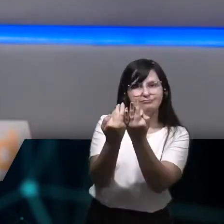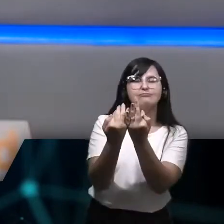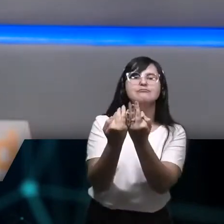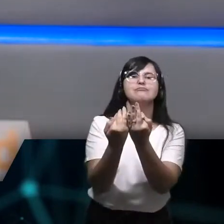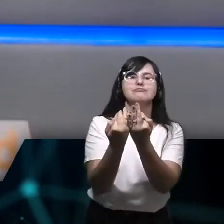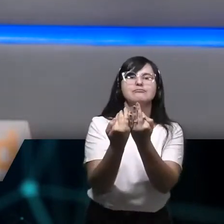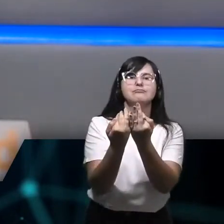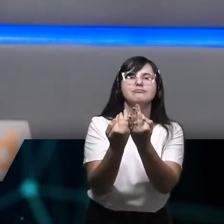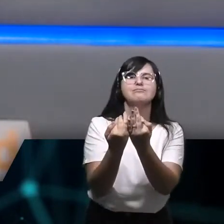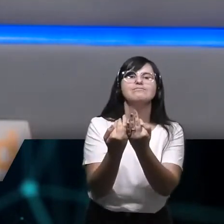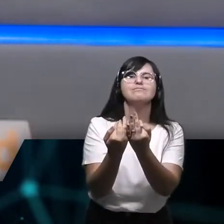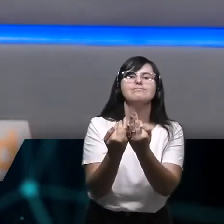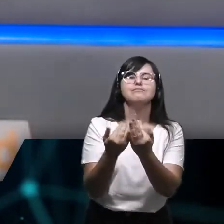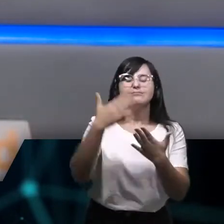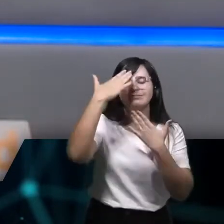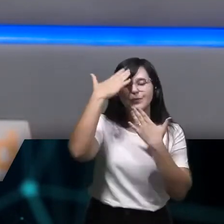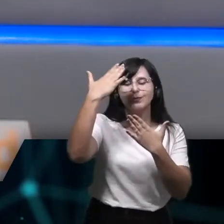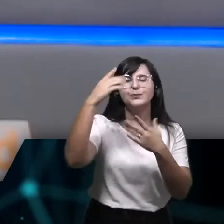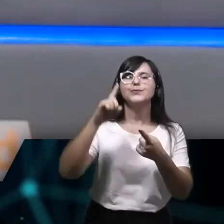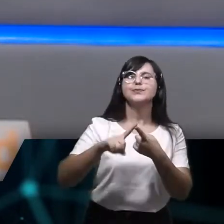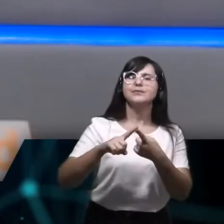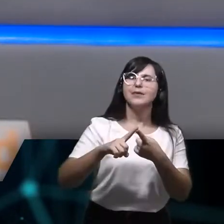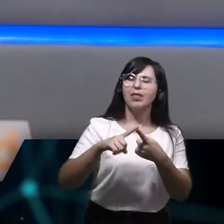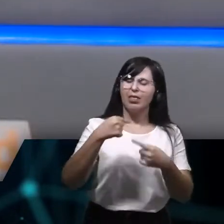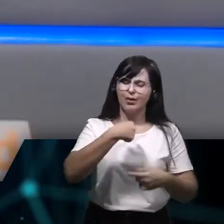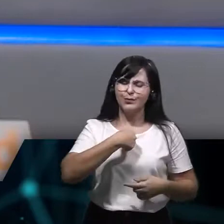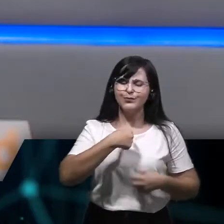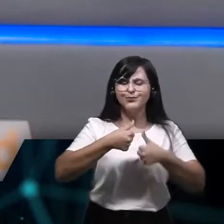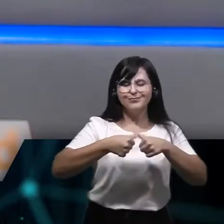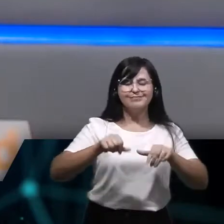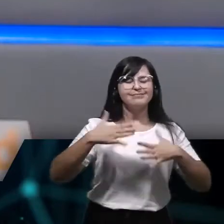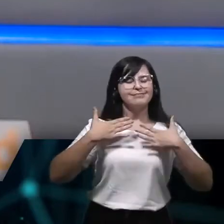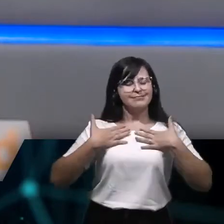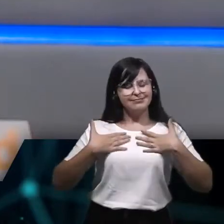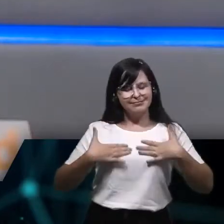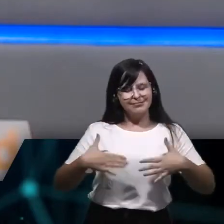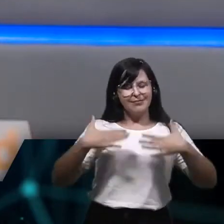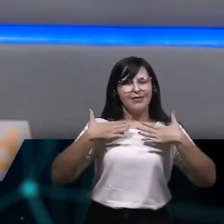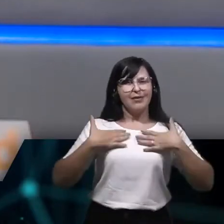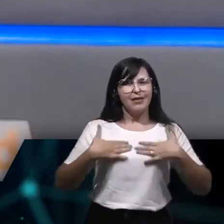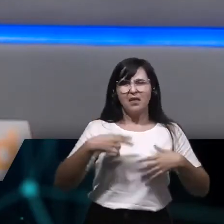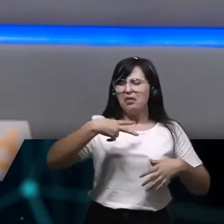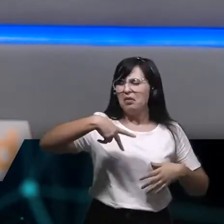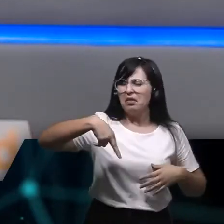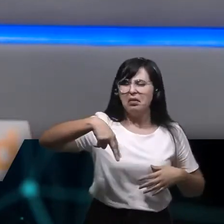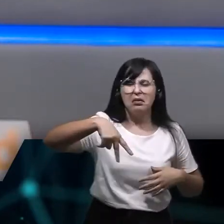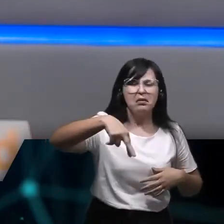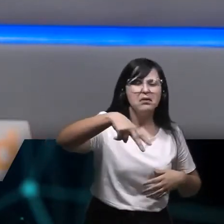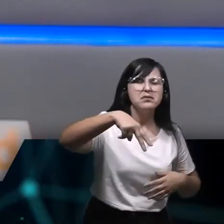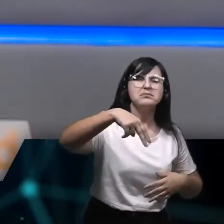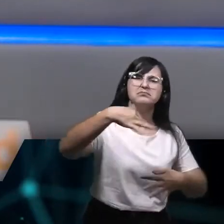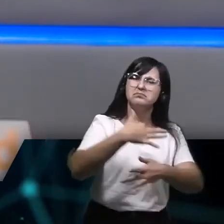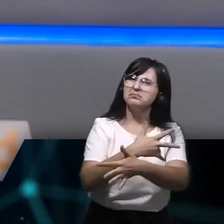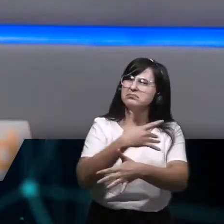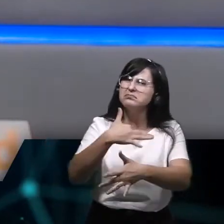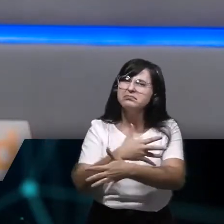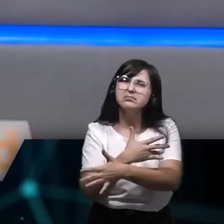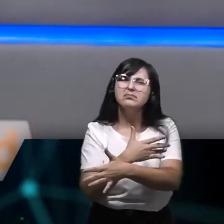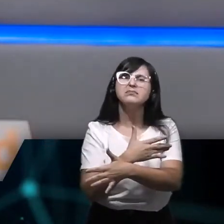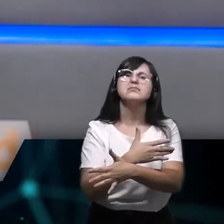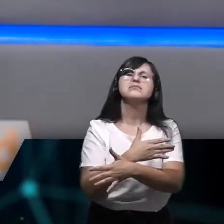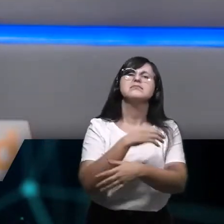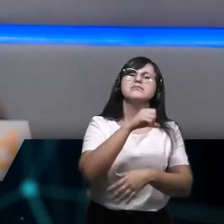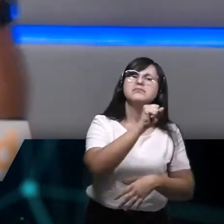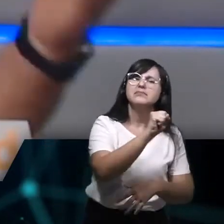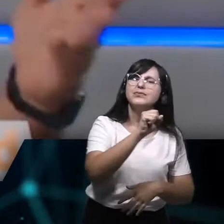estou aqui muito tranquilo, graças a Deus. Percorro os 4 cantos do nosso município, de São Domingos a